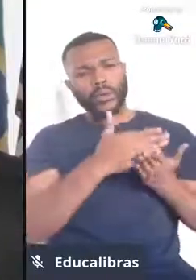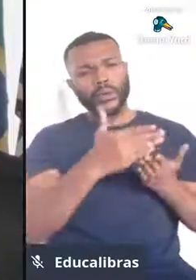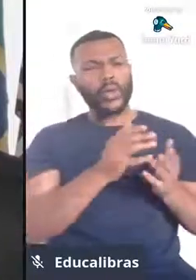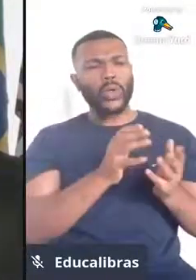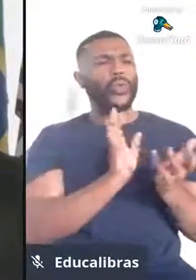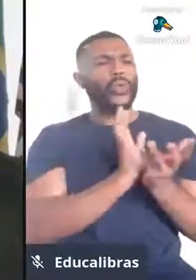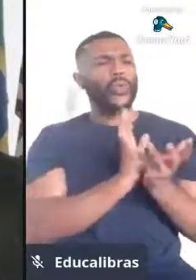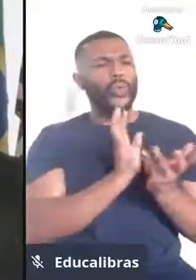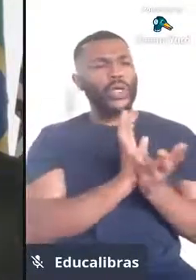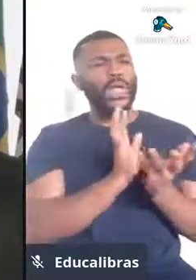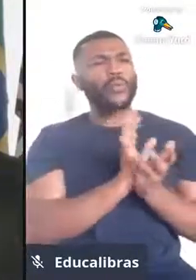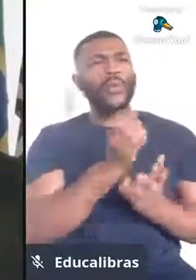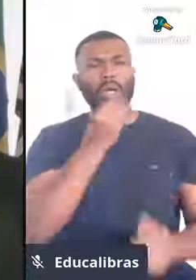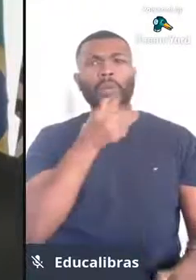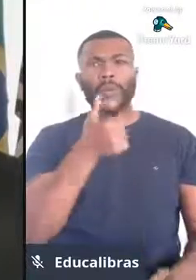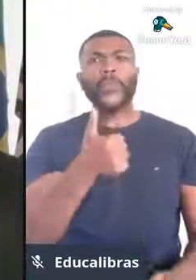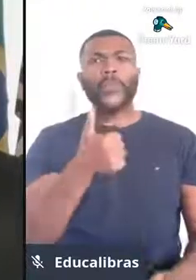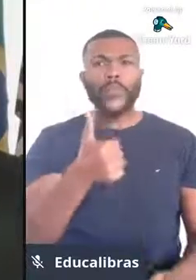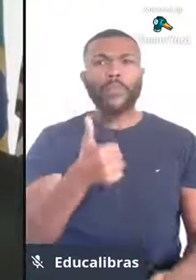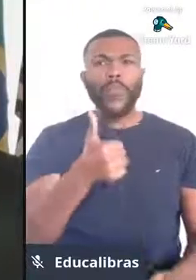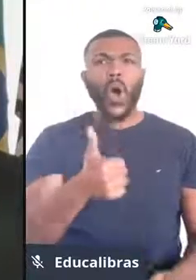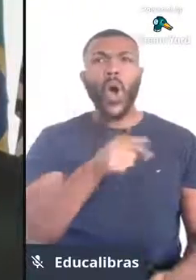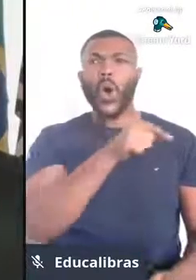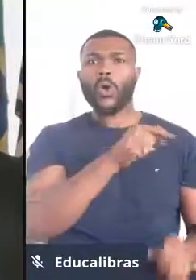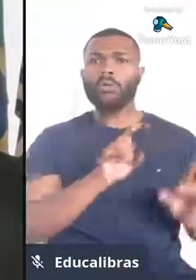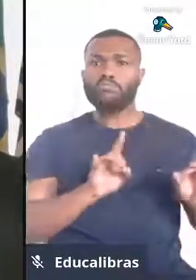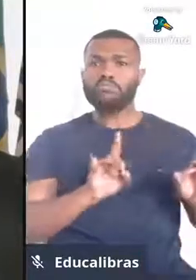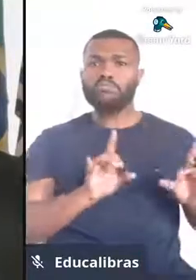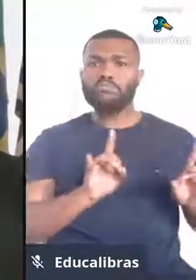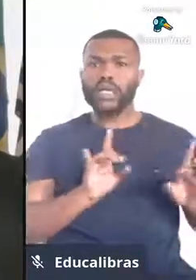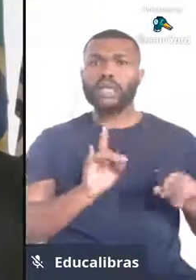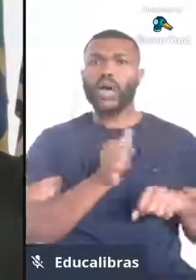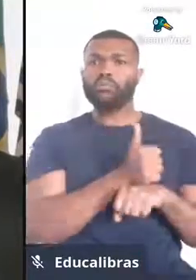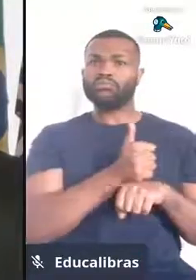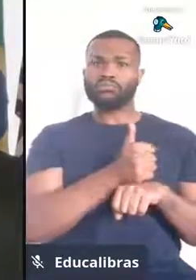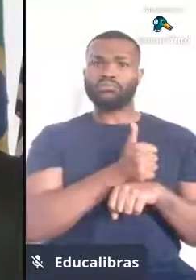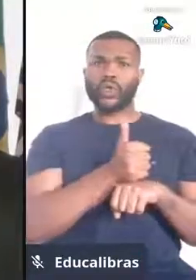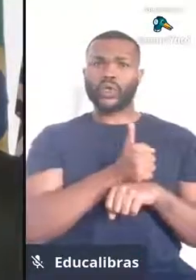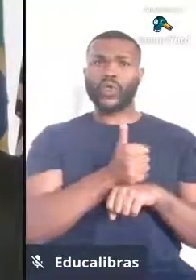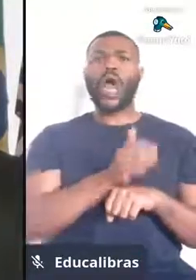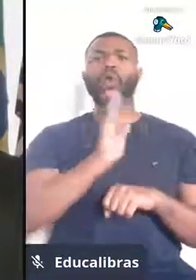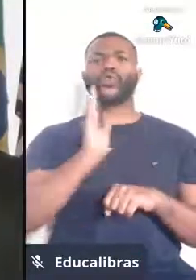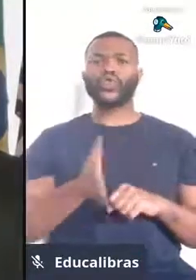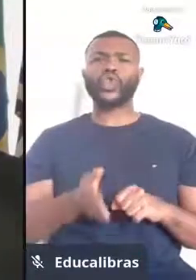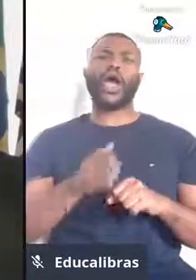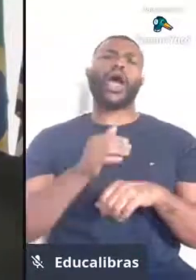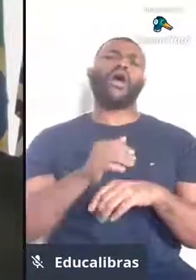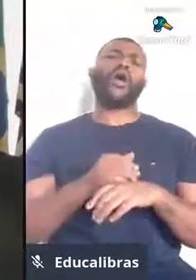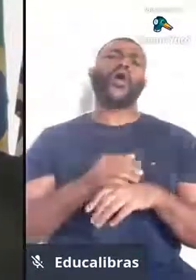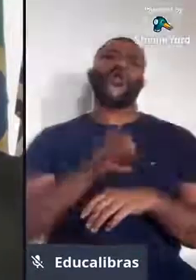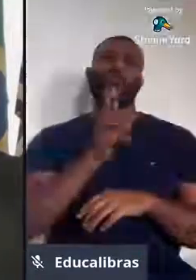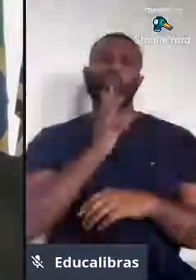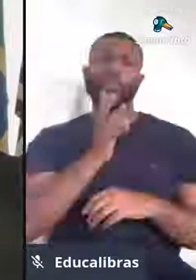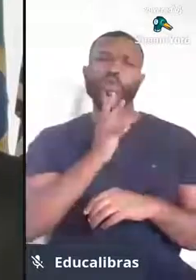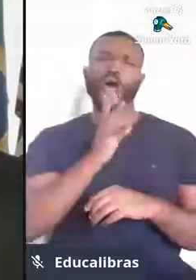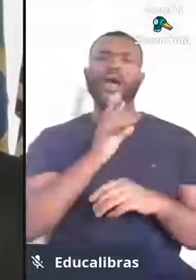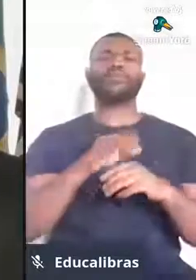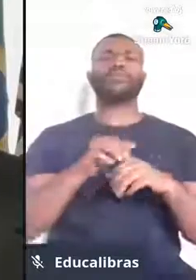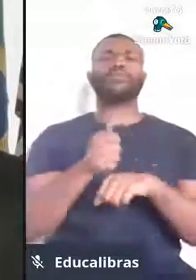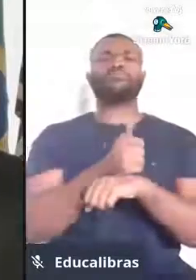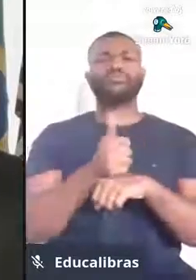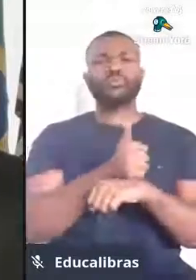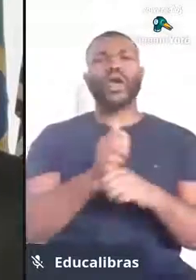muito boa, muito especializada, todo mundo já de relações internacionais, comércio exterior,